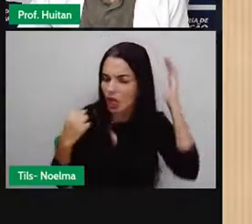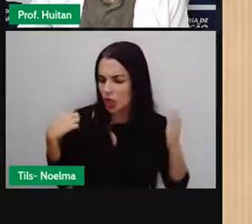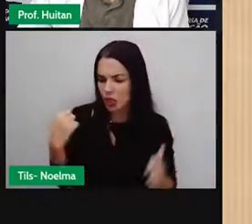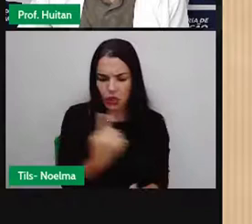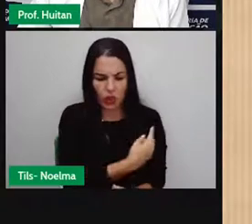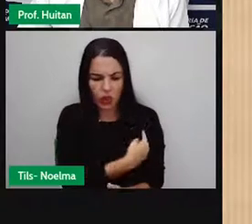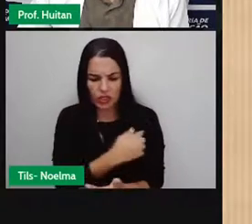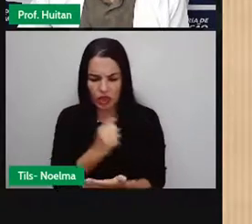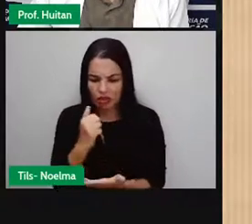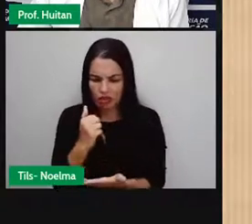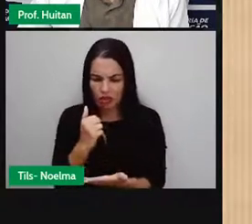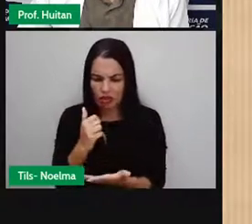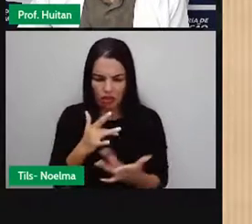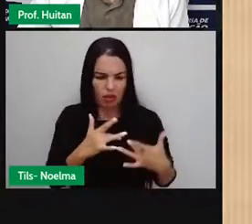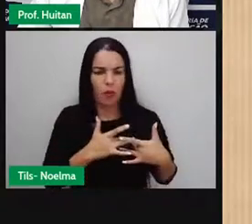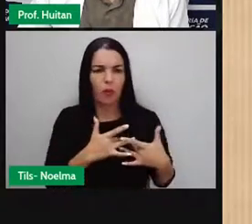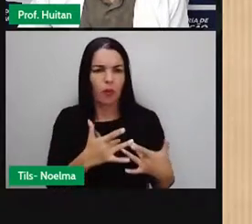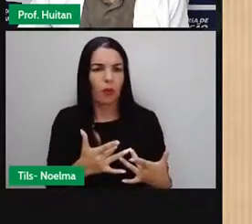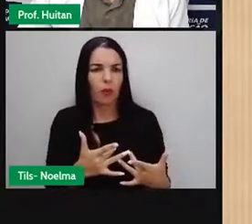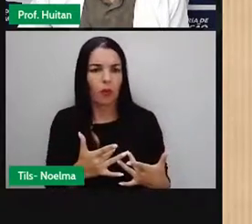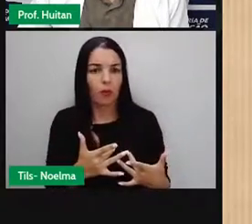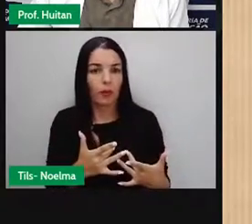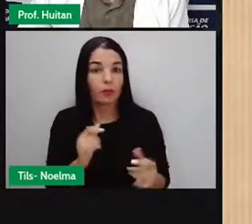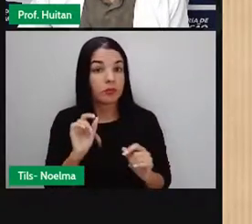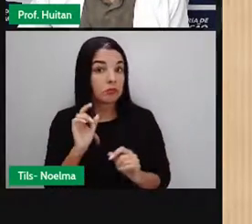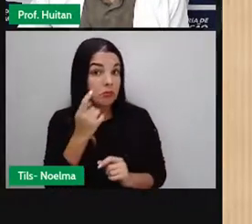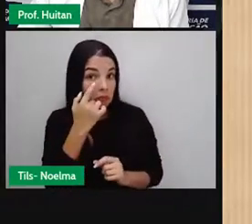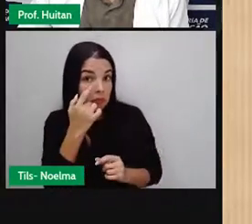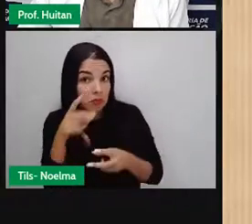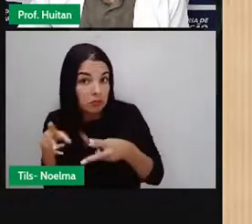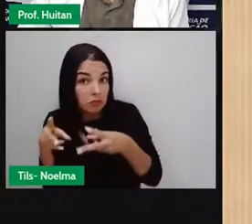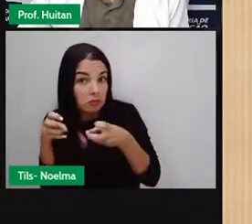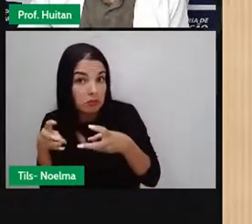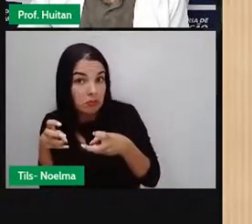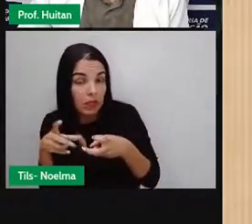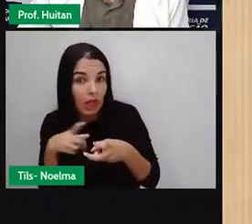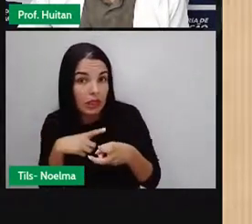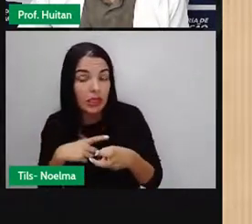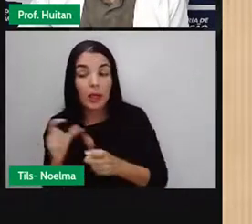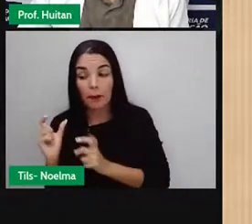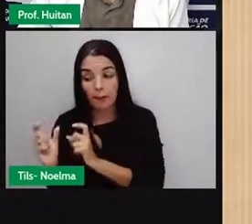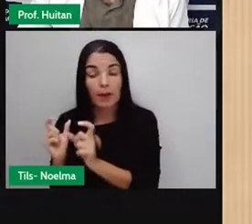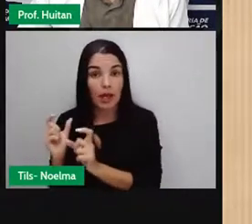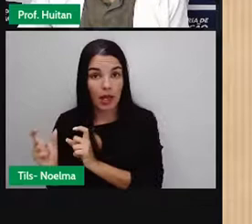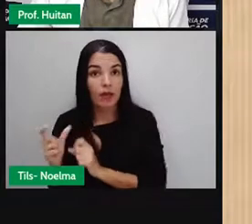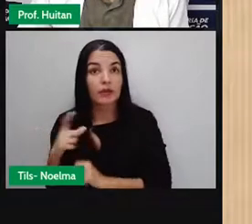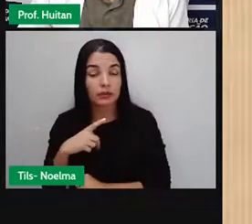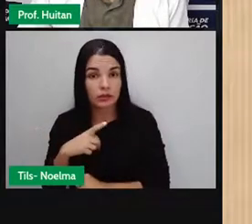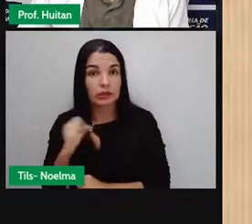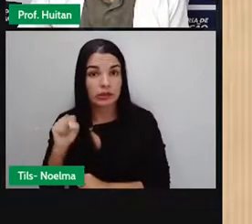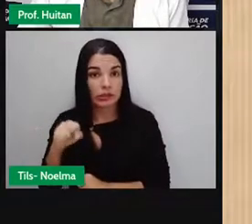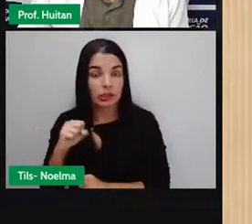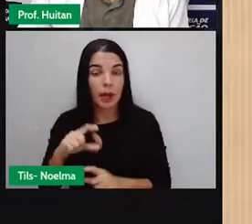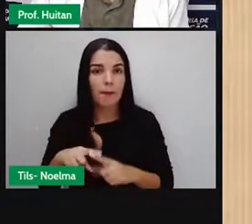nossa, os contribui. Percebam que nós temos as palavras dispostas, mas elas não têm